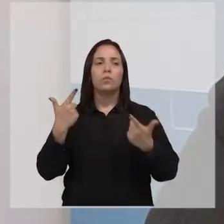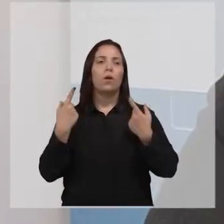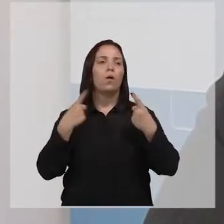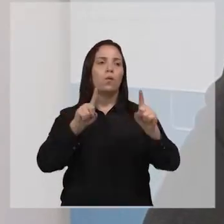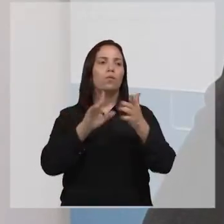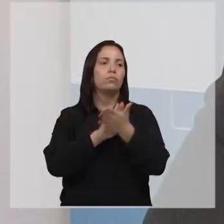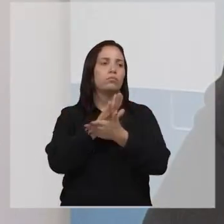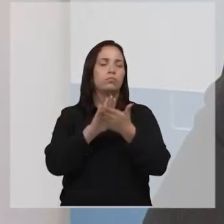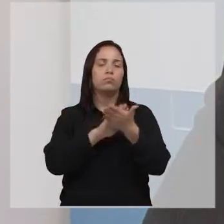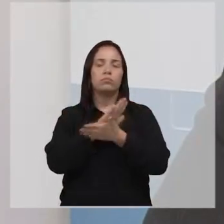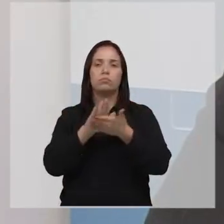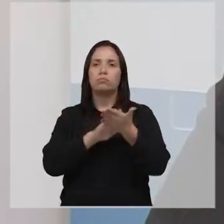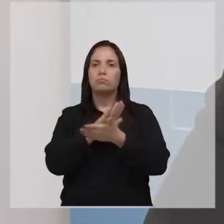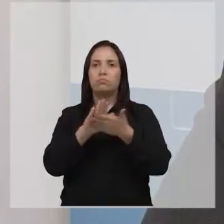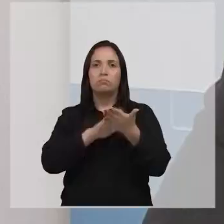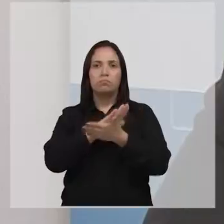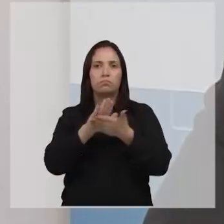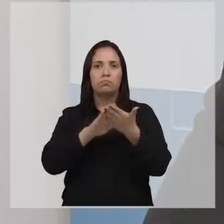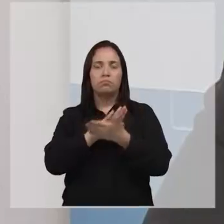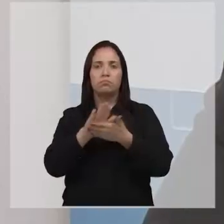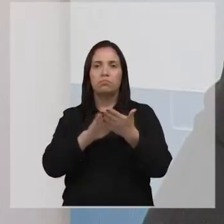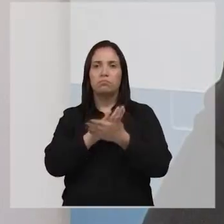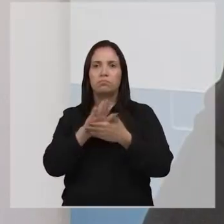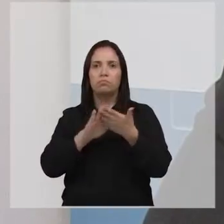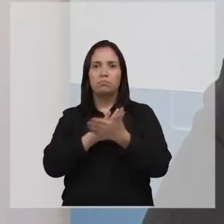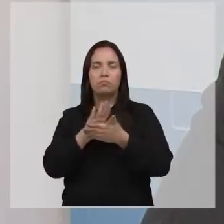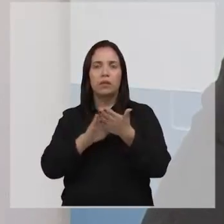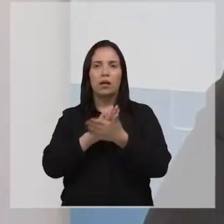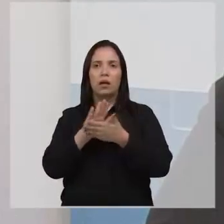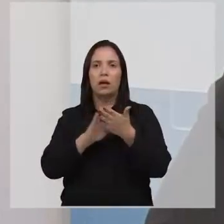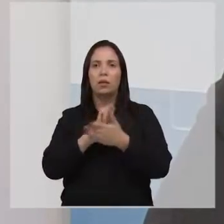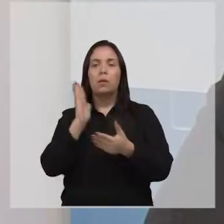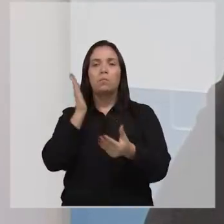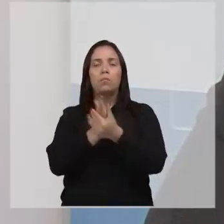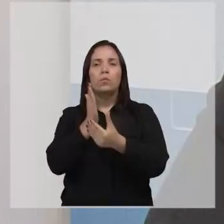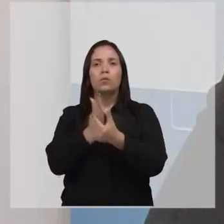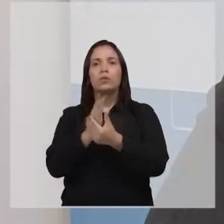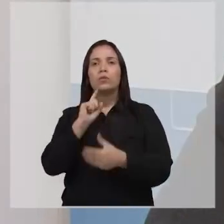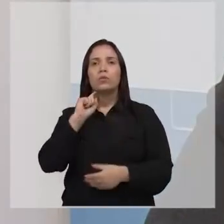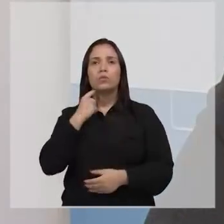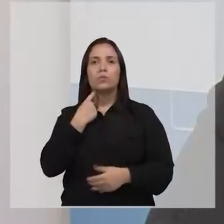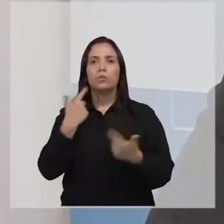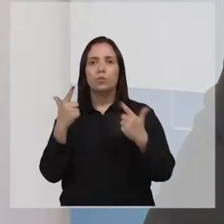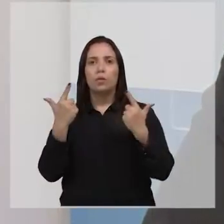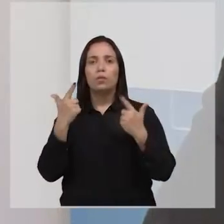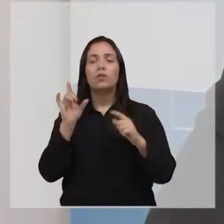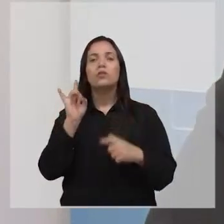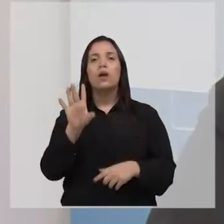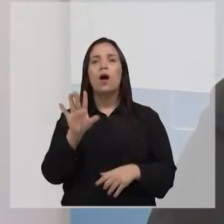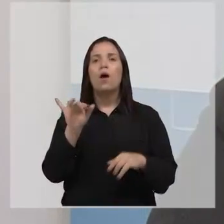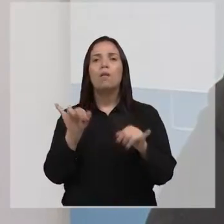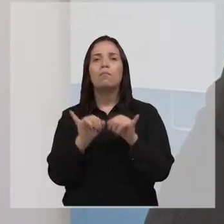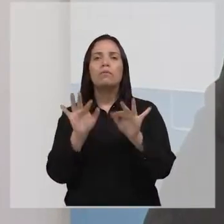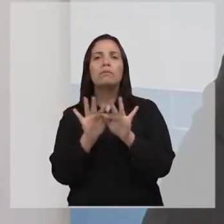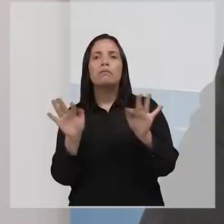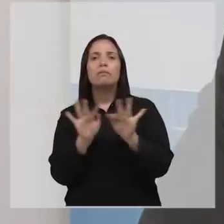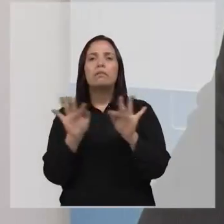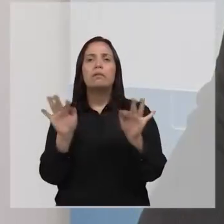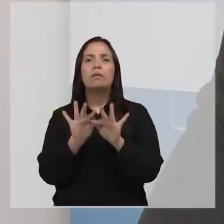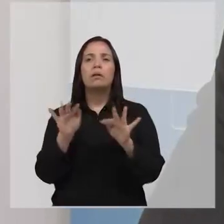ele colocado. Que o pregue nesse... Os processos que tem contra ele são um negócio de calúnia e de informação lá, de